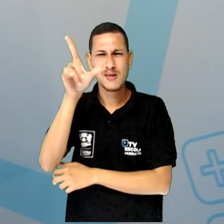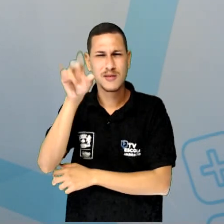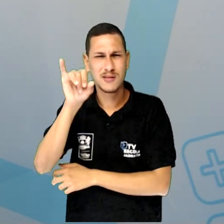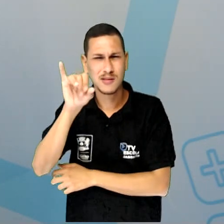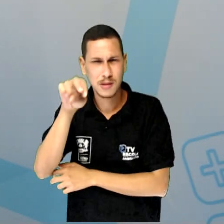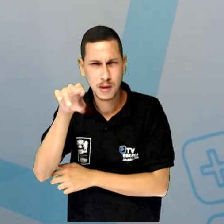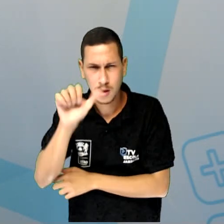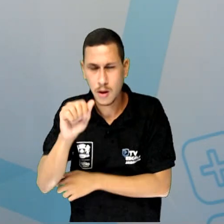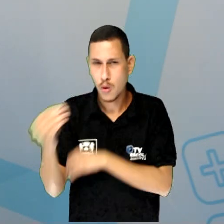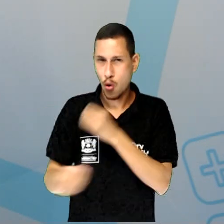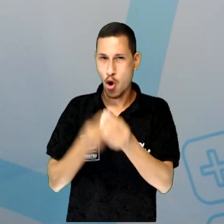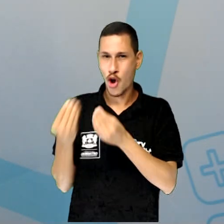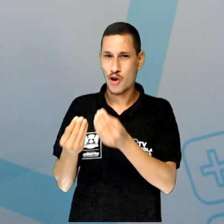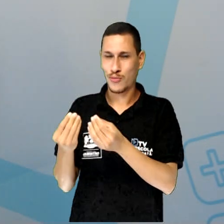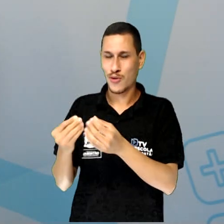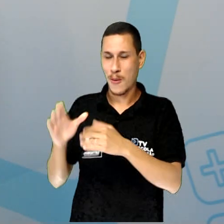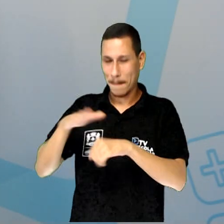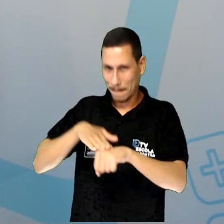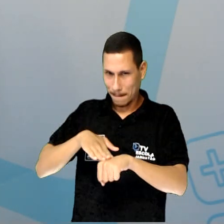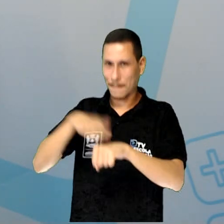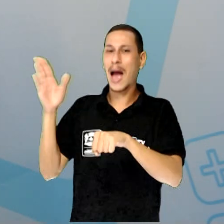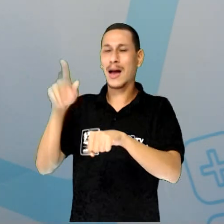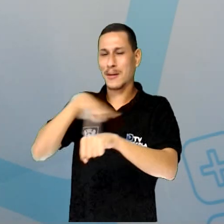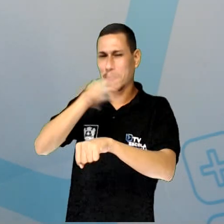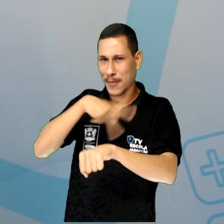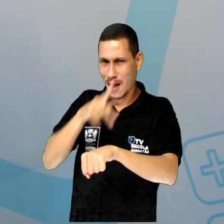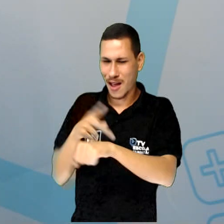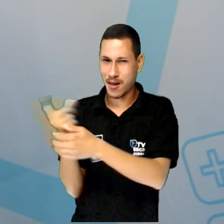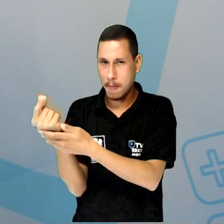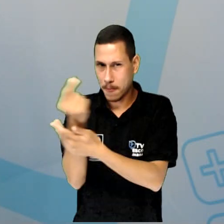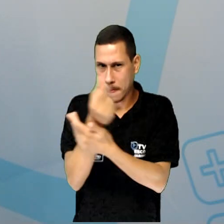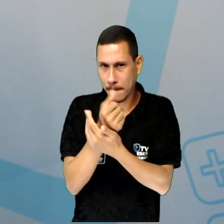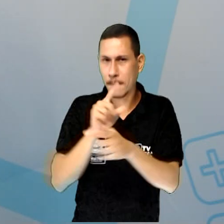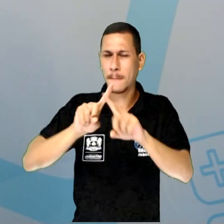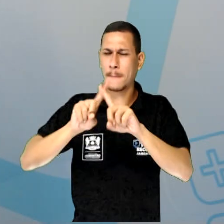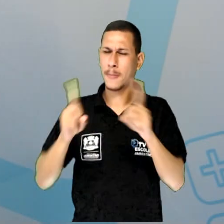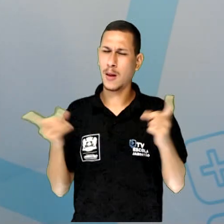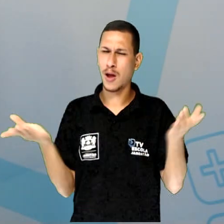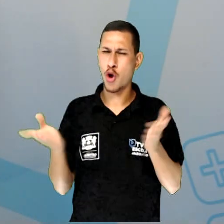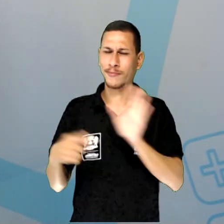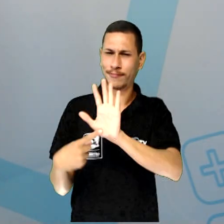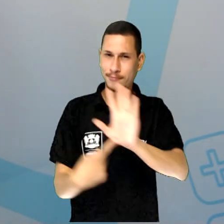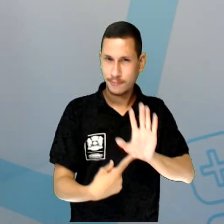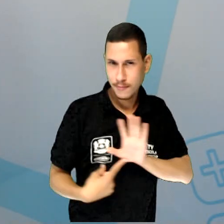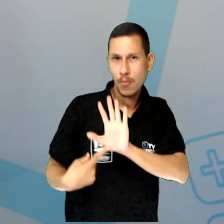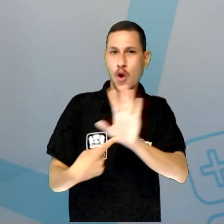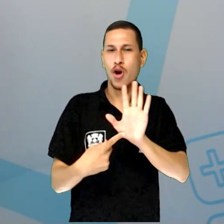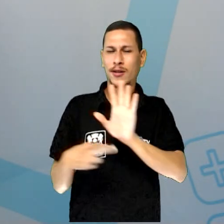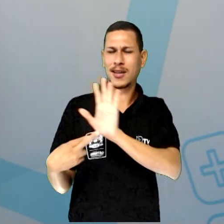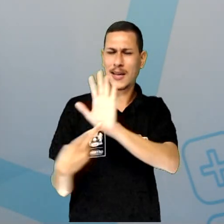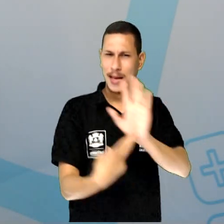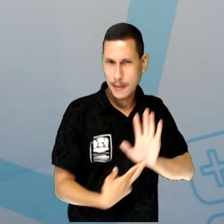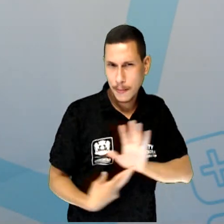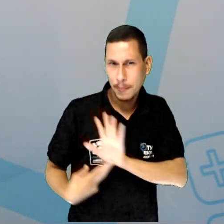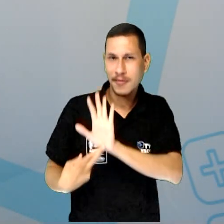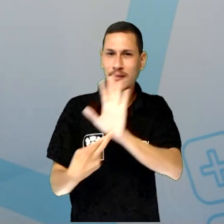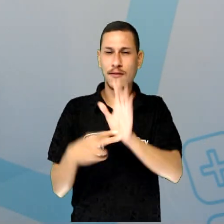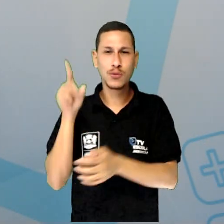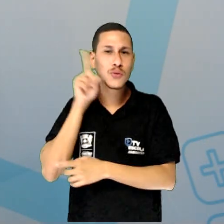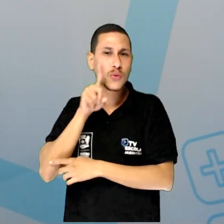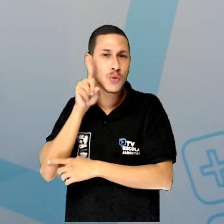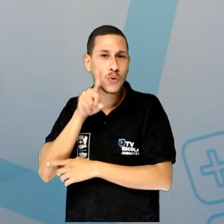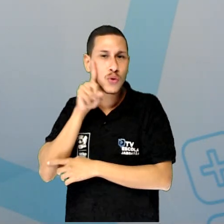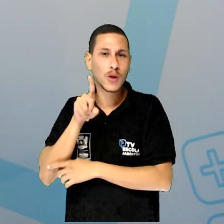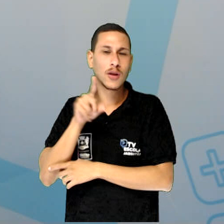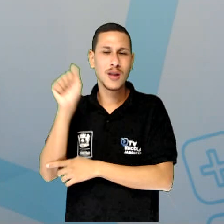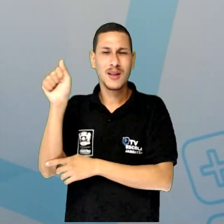grande superpotência. Mas até lá, nós vamos demonstrar para você qual a representatividade dos Estados Unidos na América,